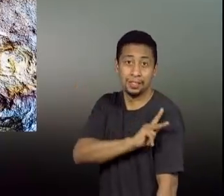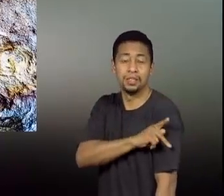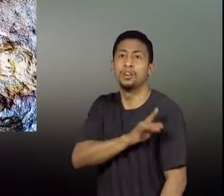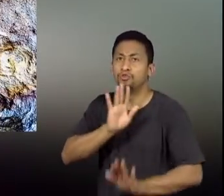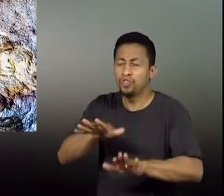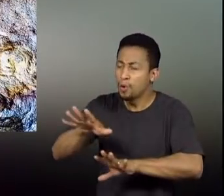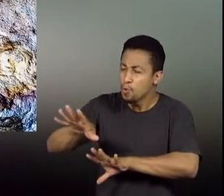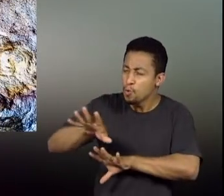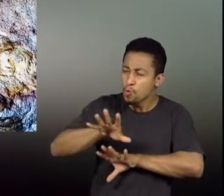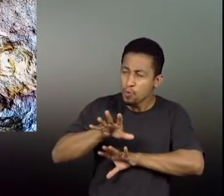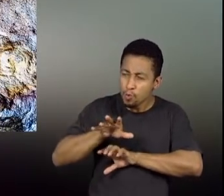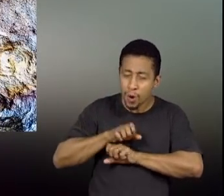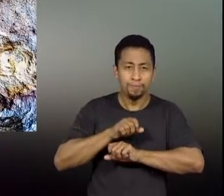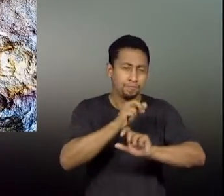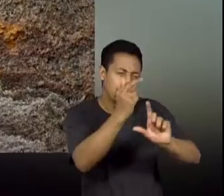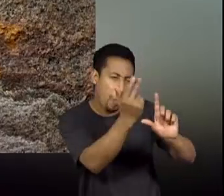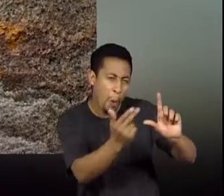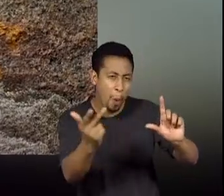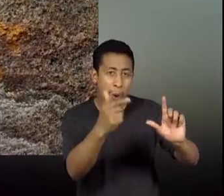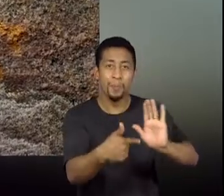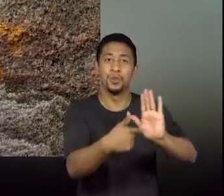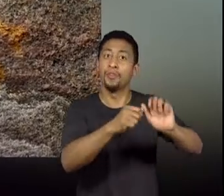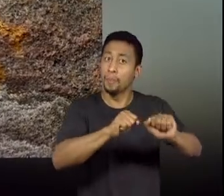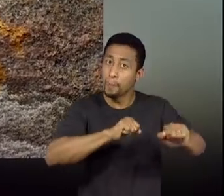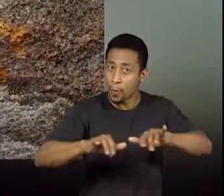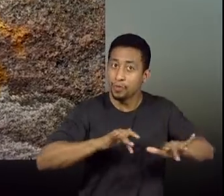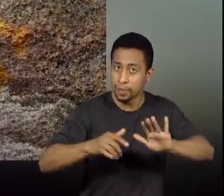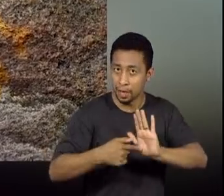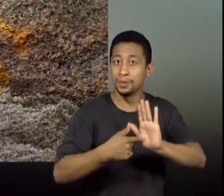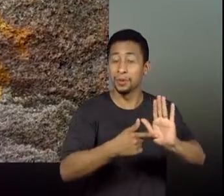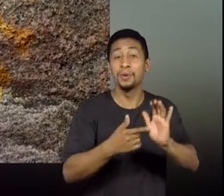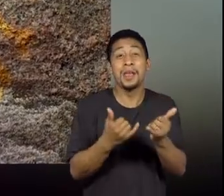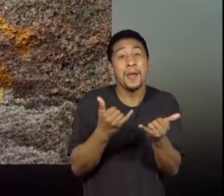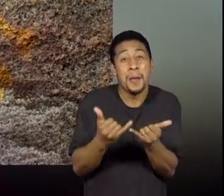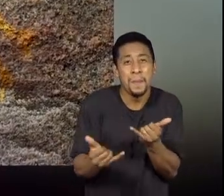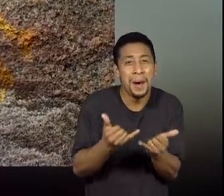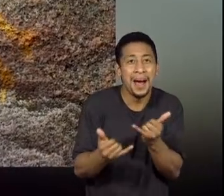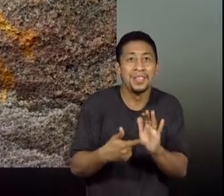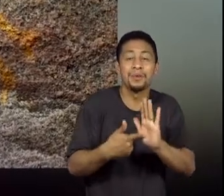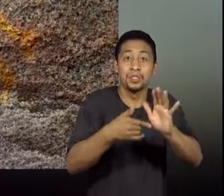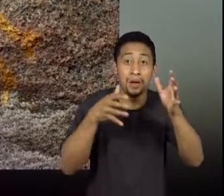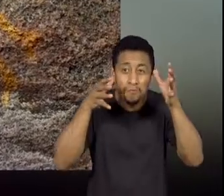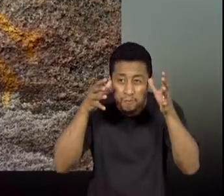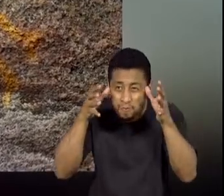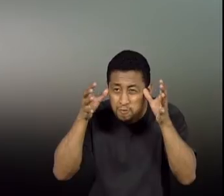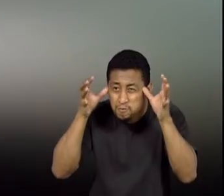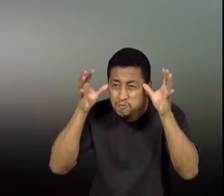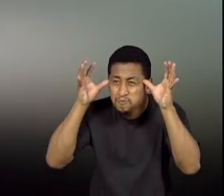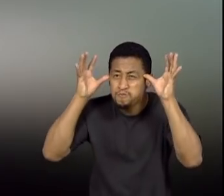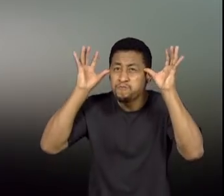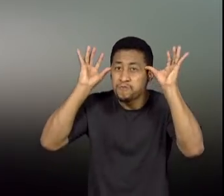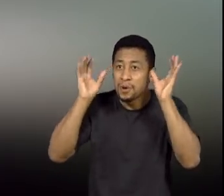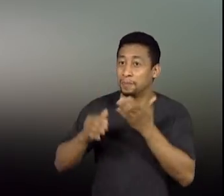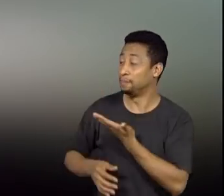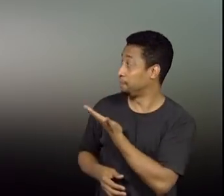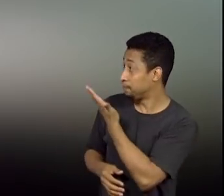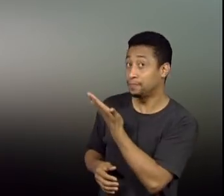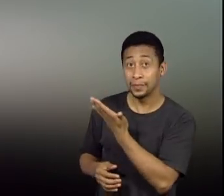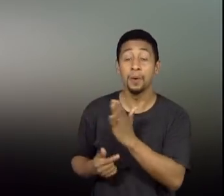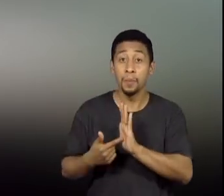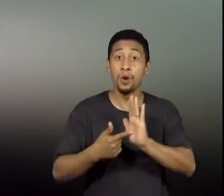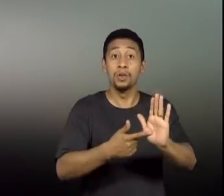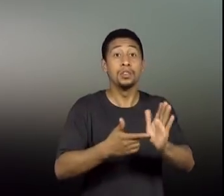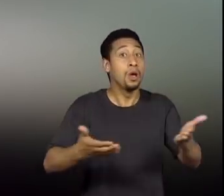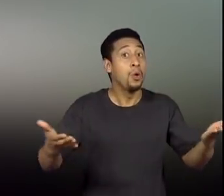pinturas demonstram movimento. Além disso, parece retratar um veado galheiro. O veado galheiro hoje